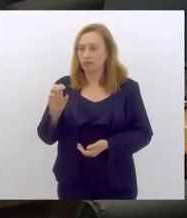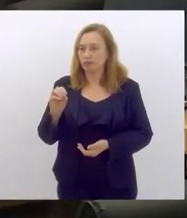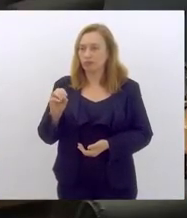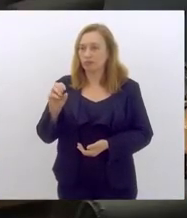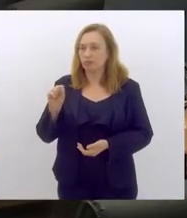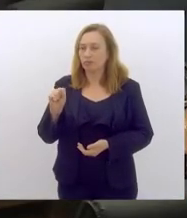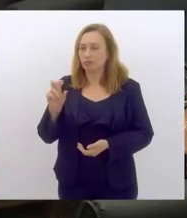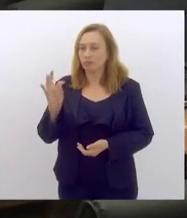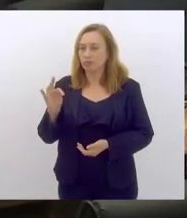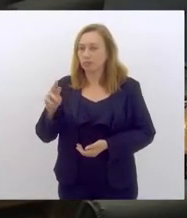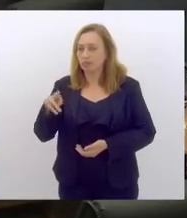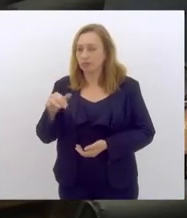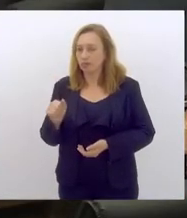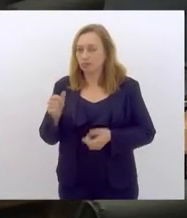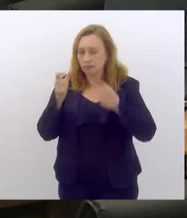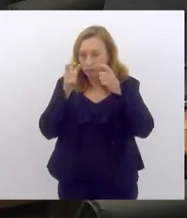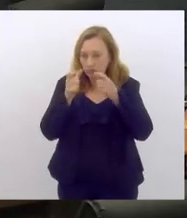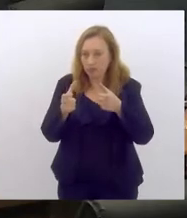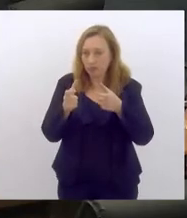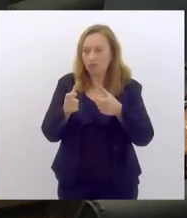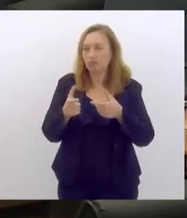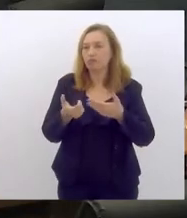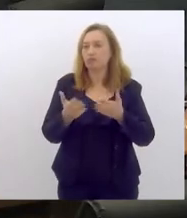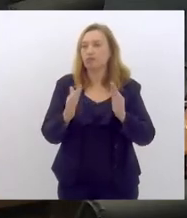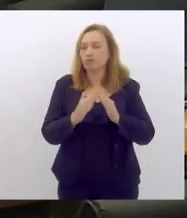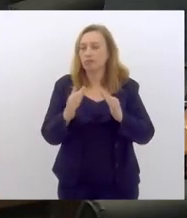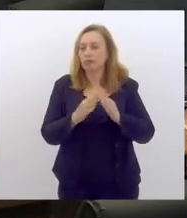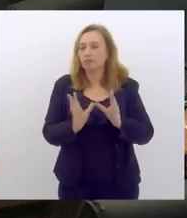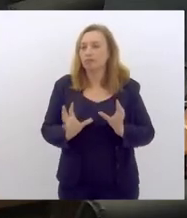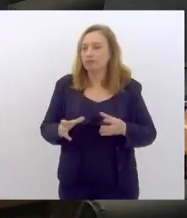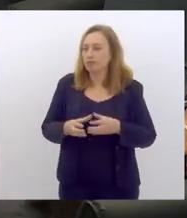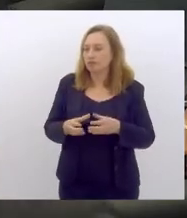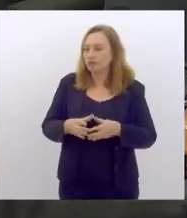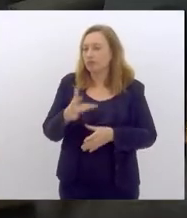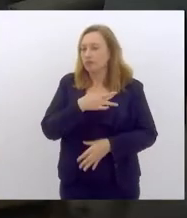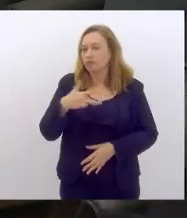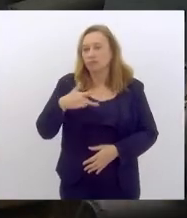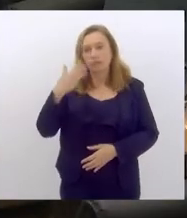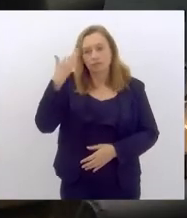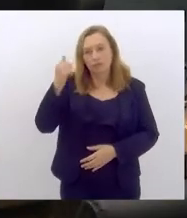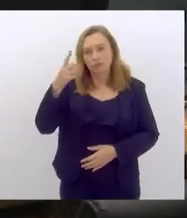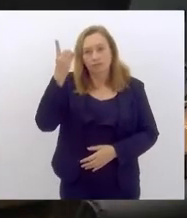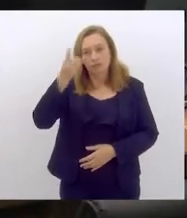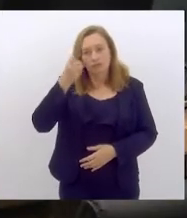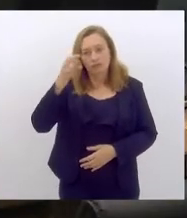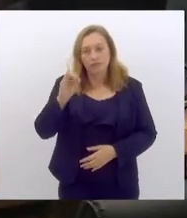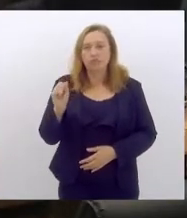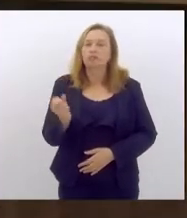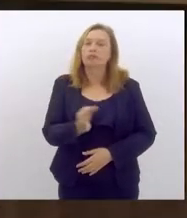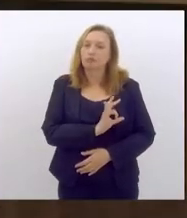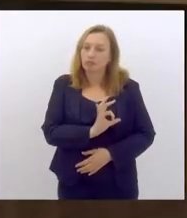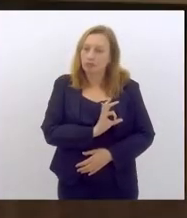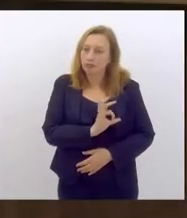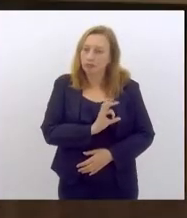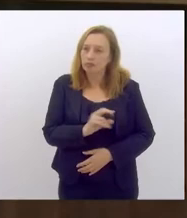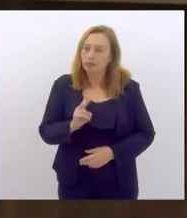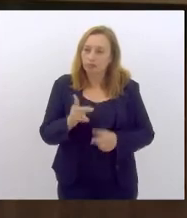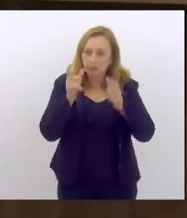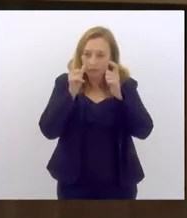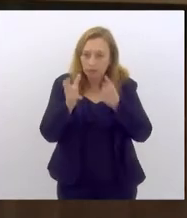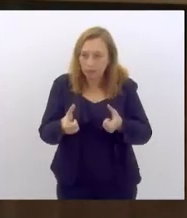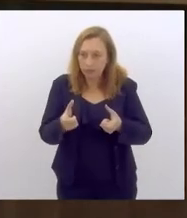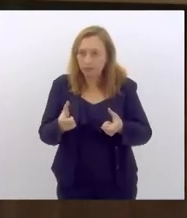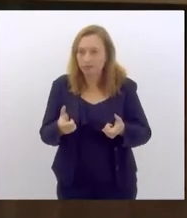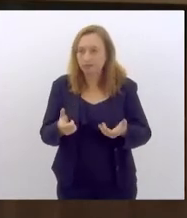dessa casa, da Comissão de Saúde, porque sei que a deputada Marta Rocha está sempre atenta,